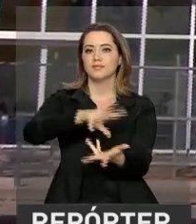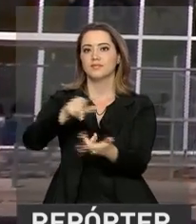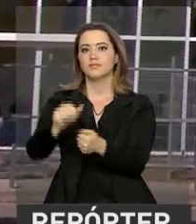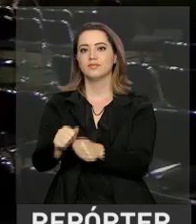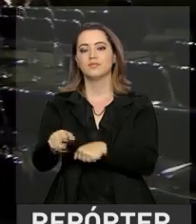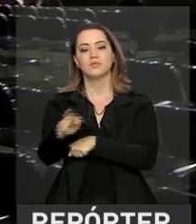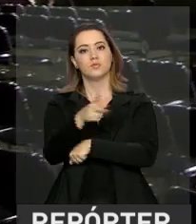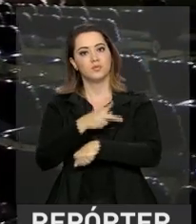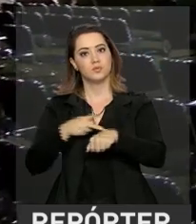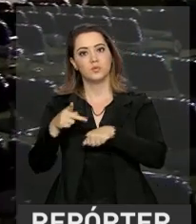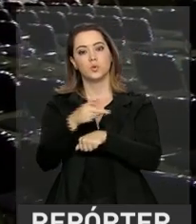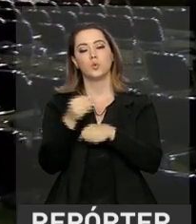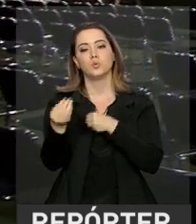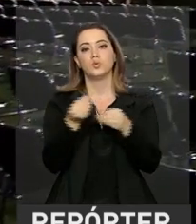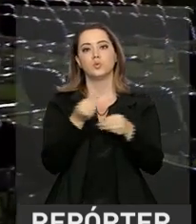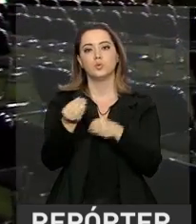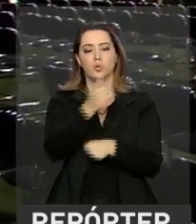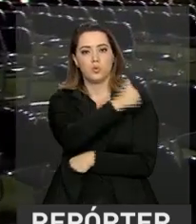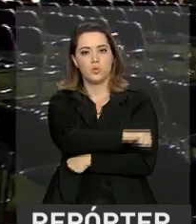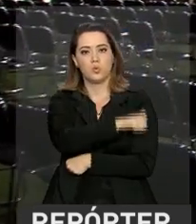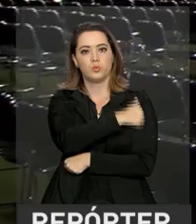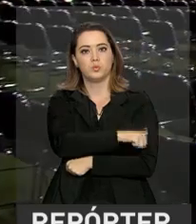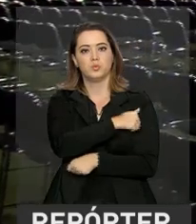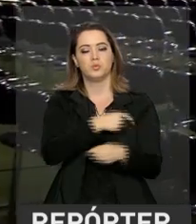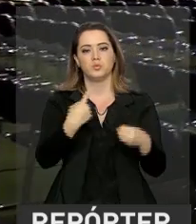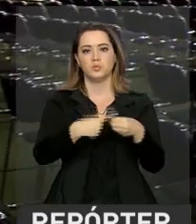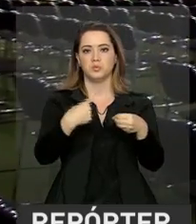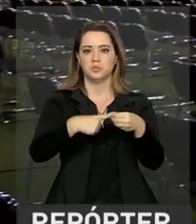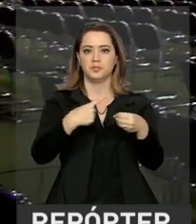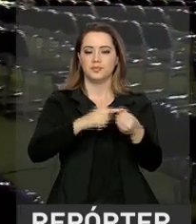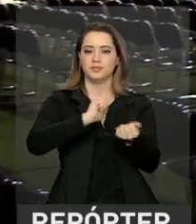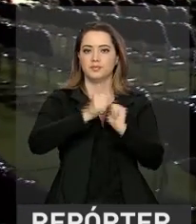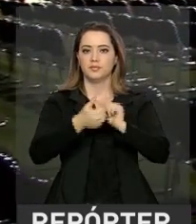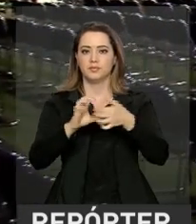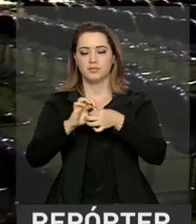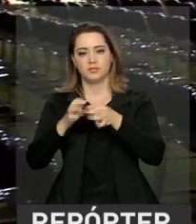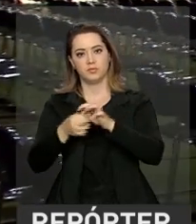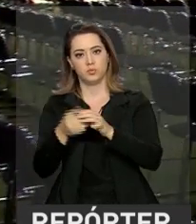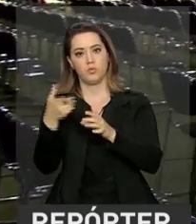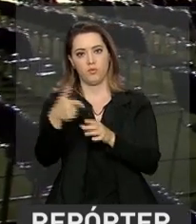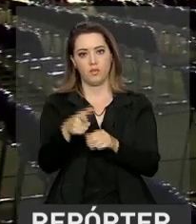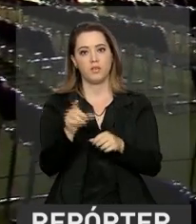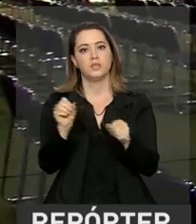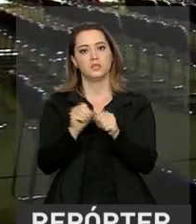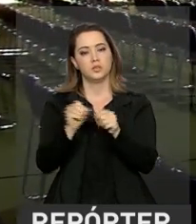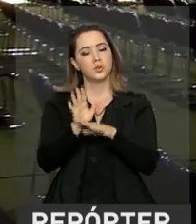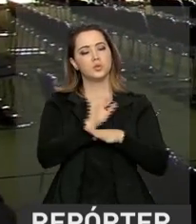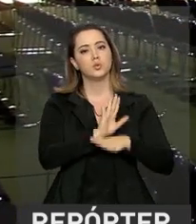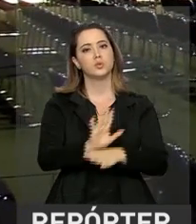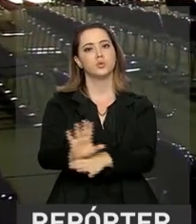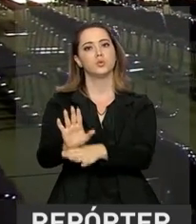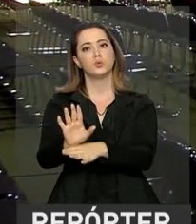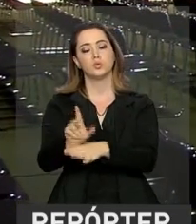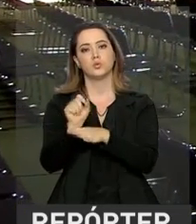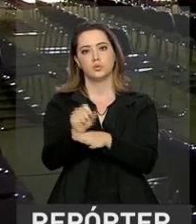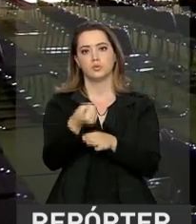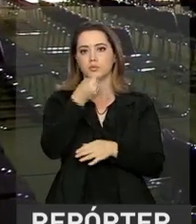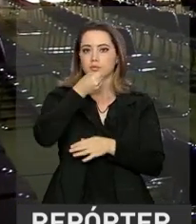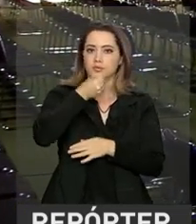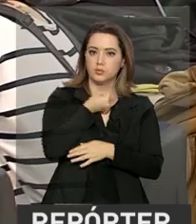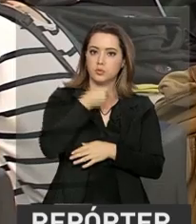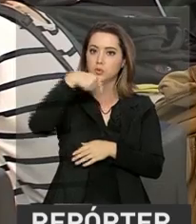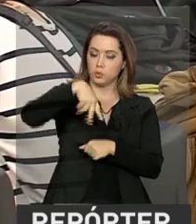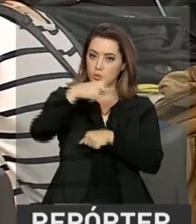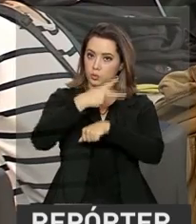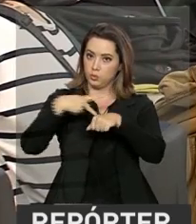cidade olímpica. Para auxiliar o trabalho da imprensa nacional e internacional a fazer a cobertura não esportiva da cidade